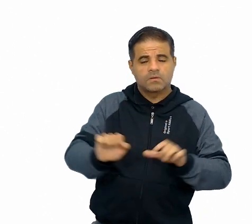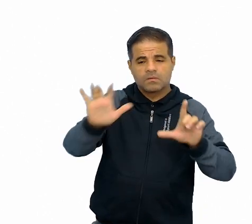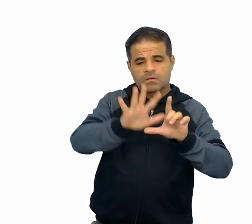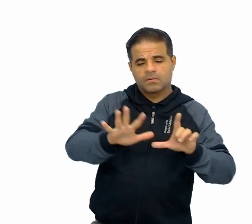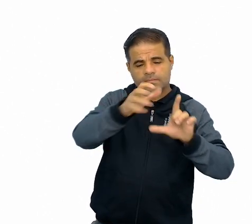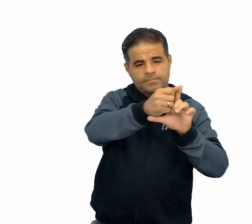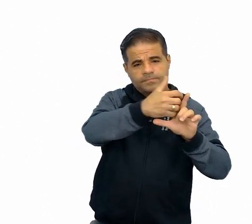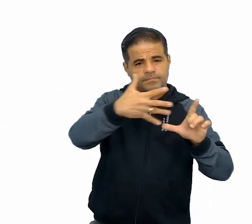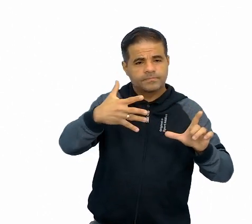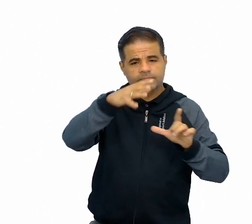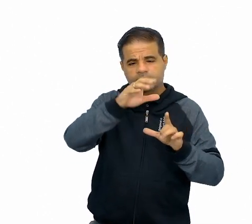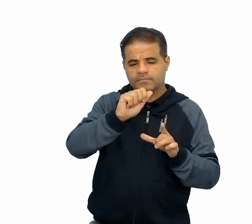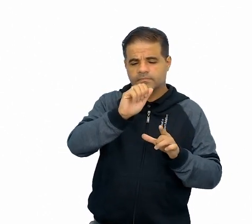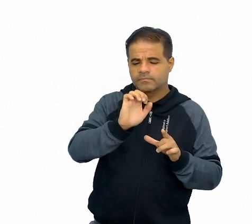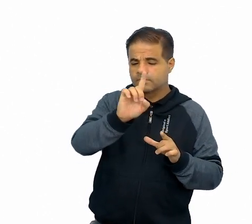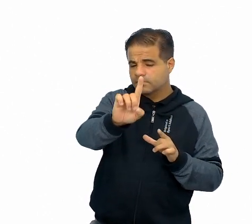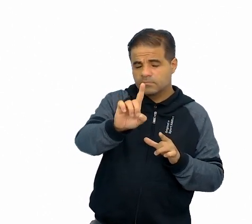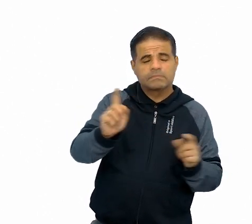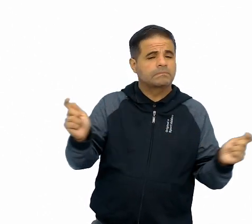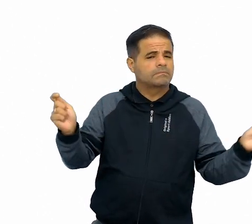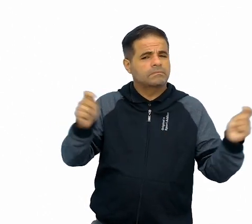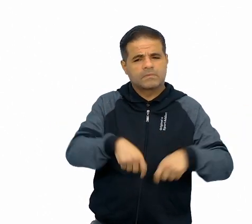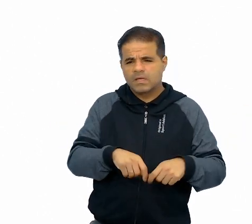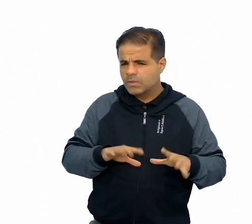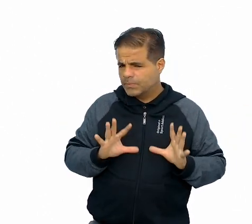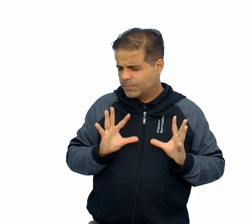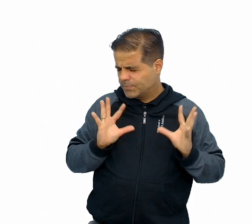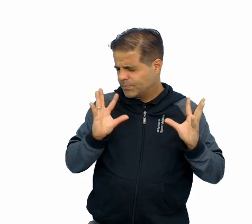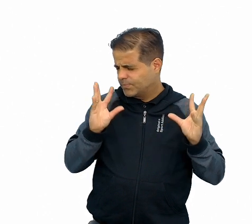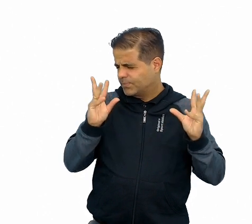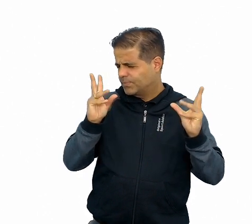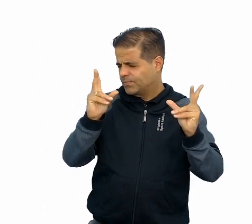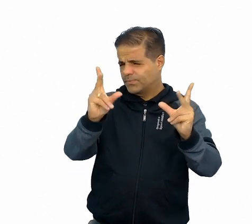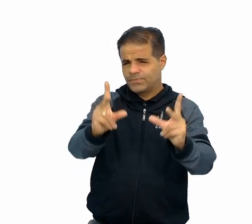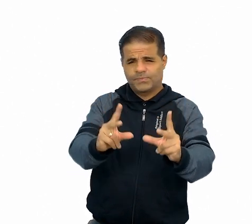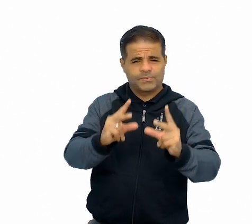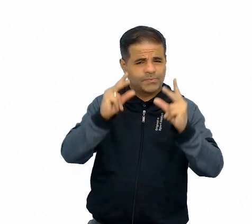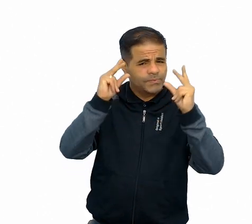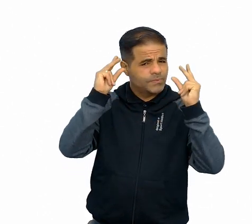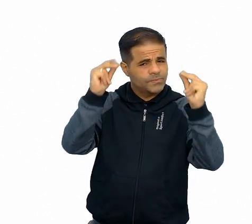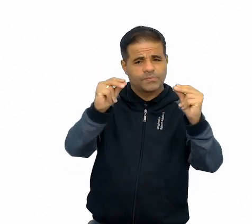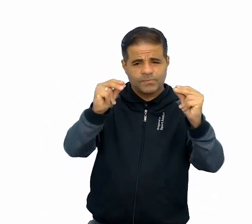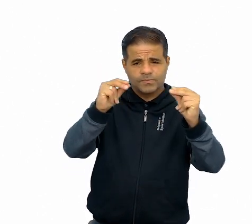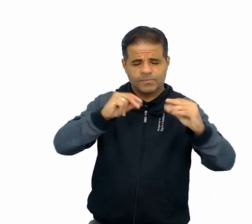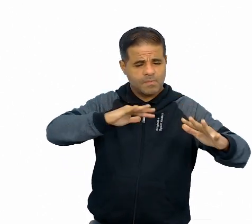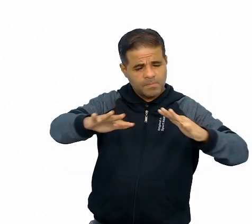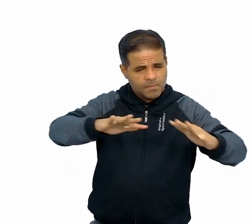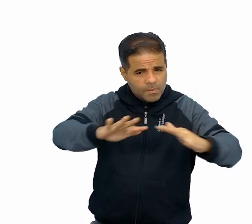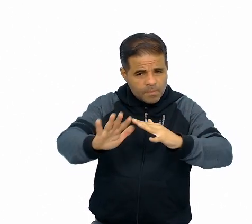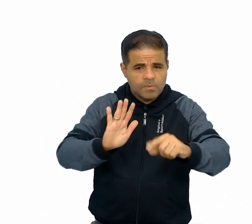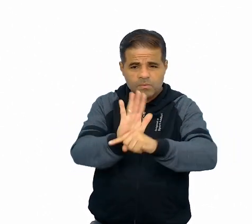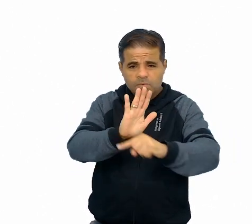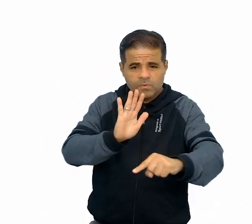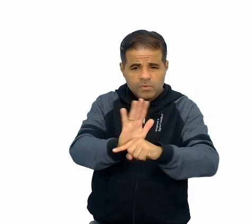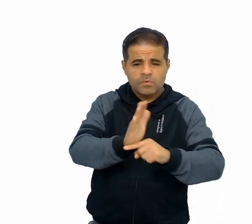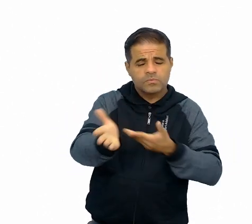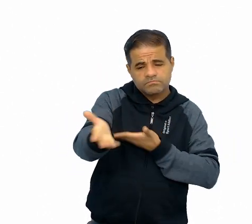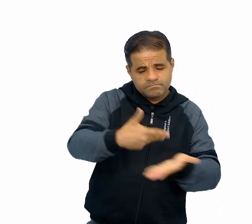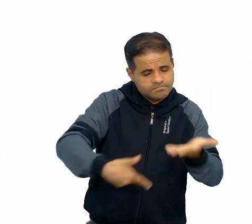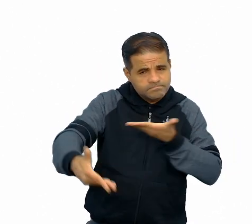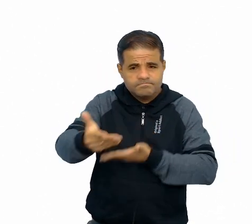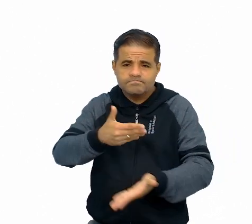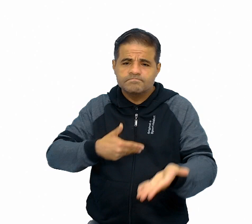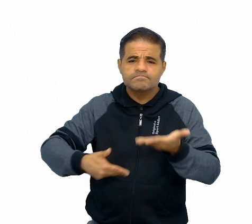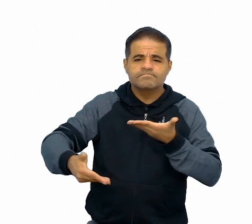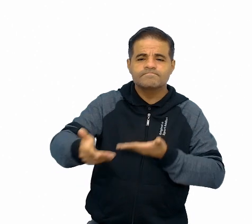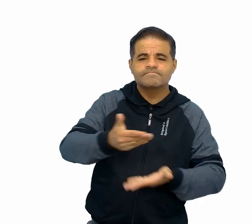plataforma CAED, enfim, todos esses movimentos, pensando sempre em como favorecer a interação dos